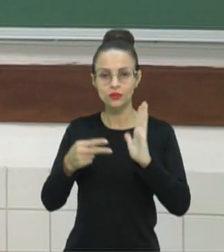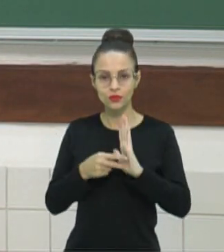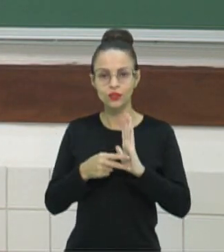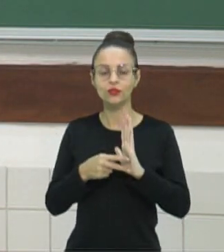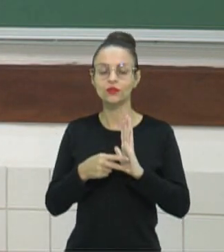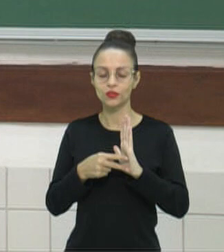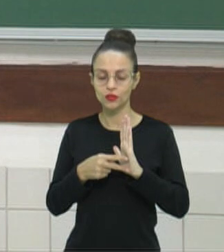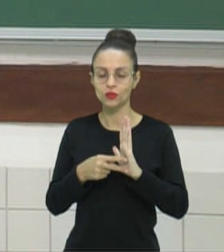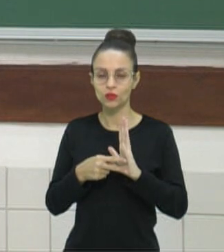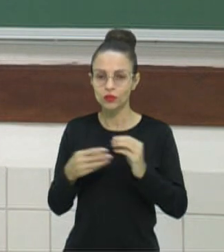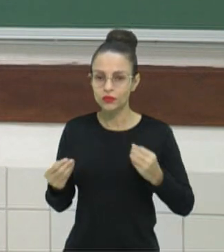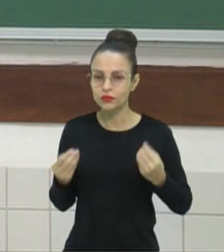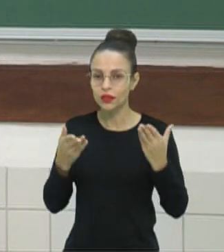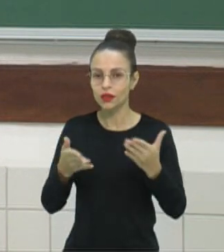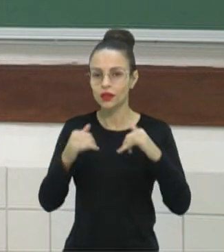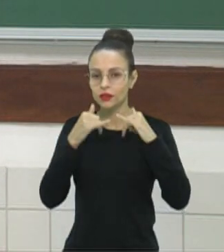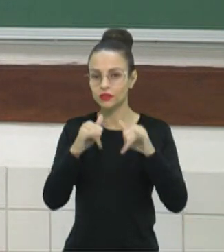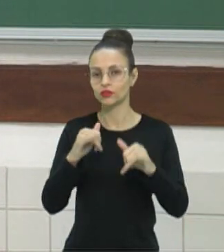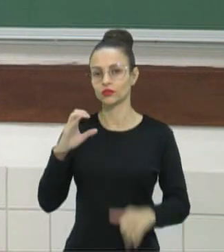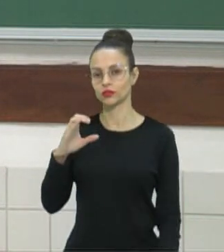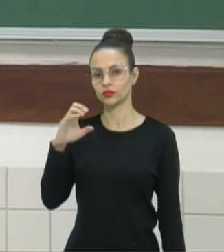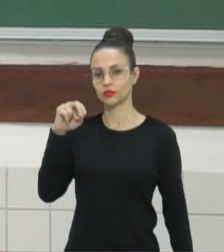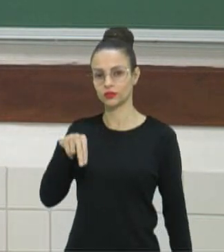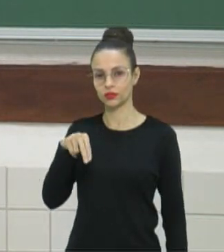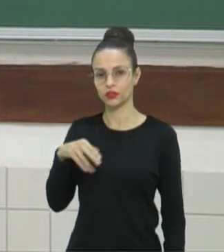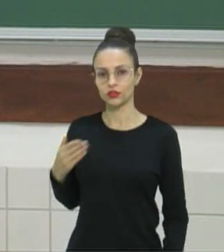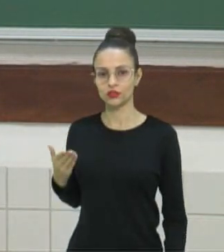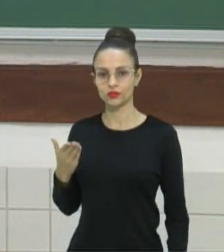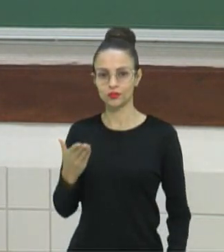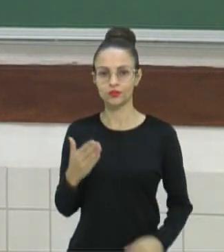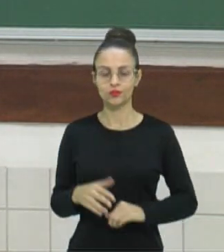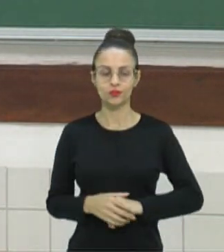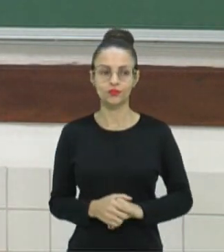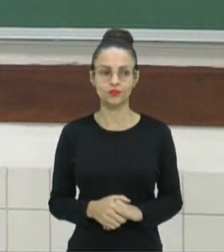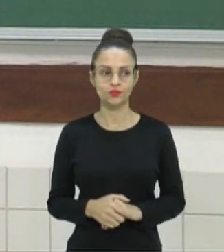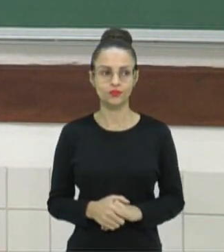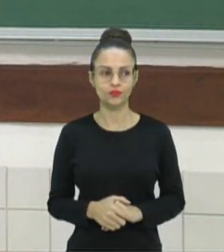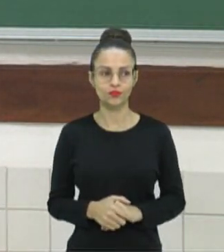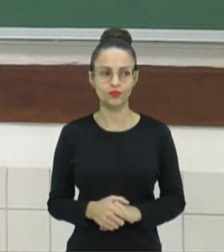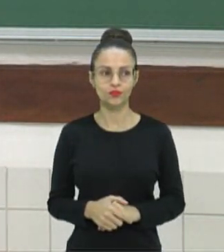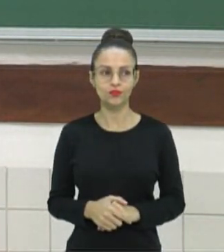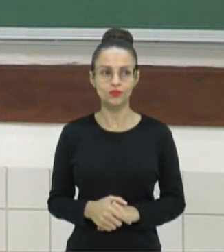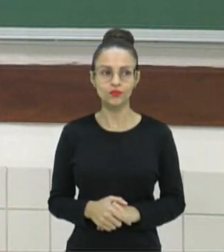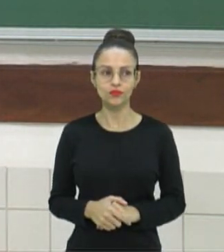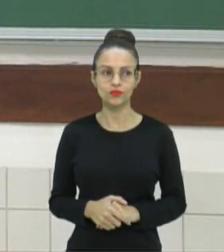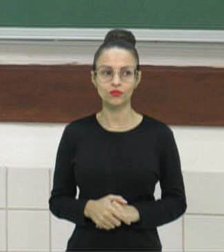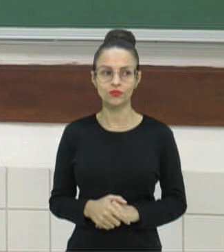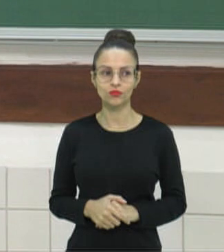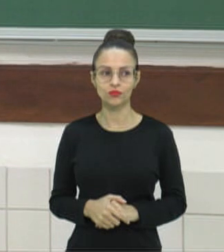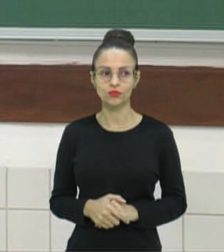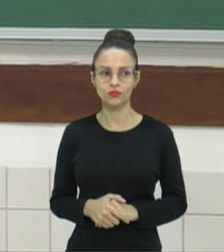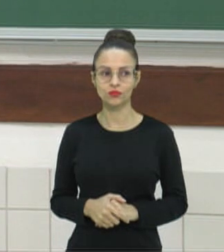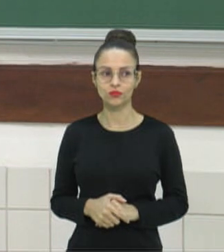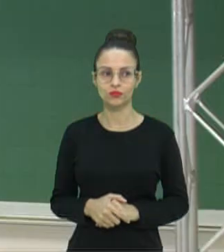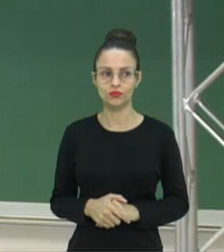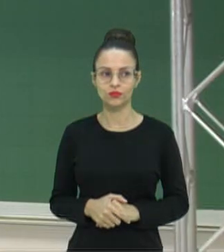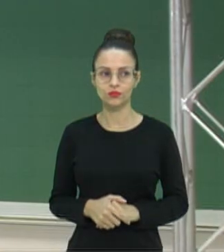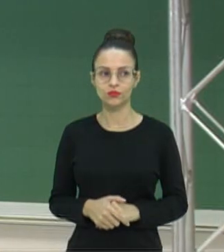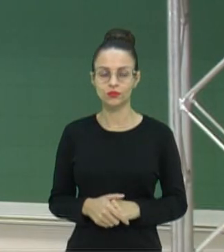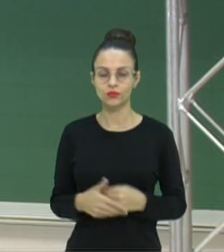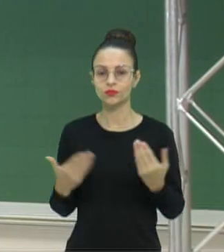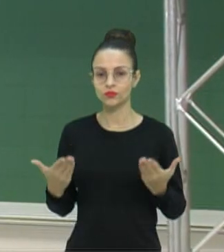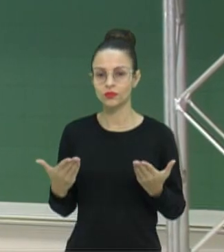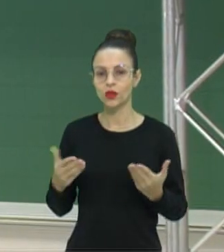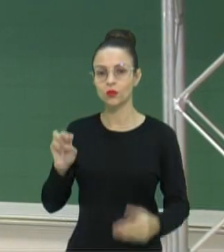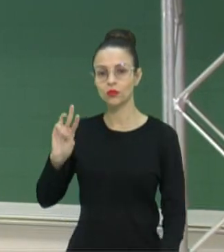dá, irá dar energia cinética para o sistema envolvido aqui. Ou seja, eu posso dizer, nesse caso, que o